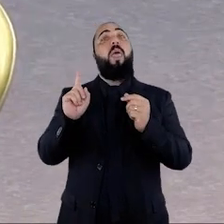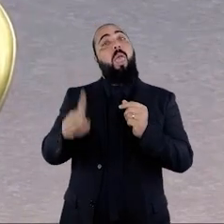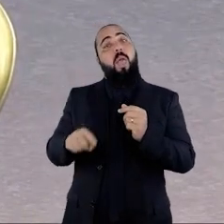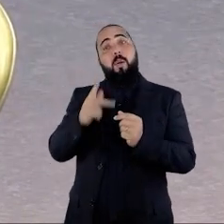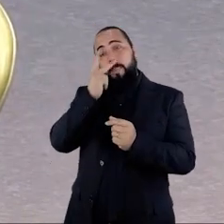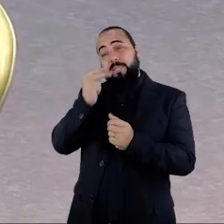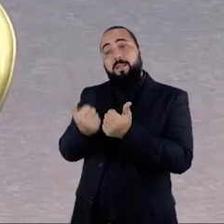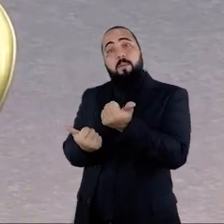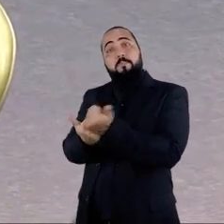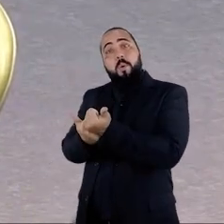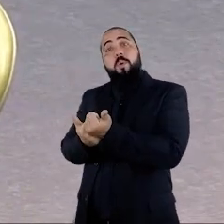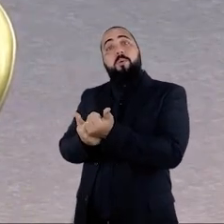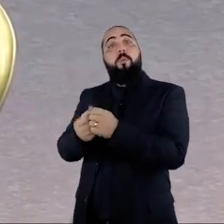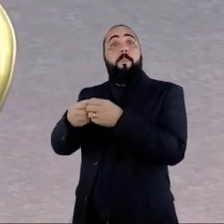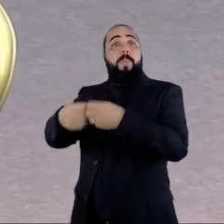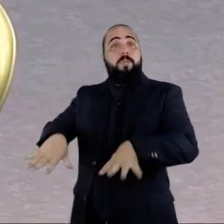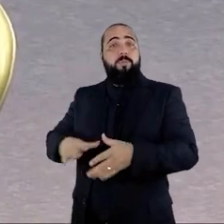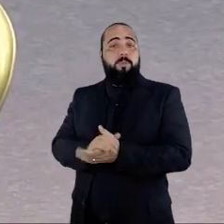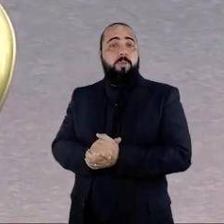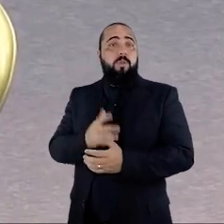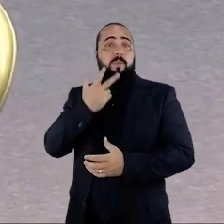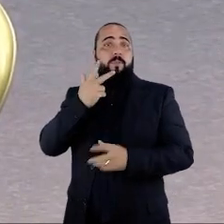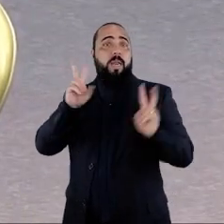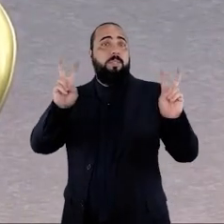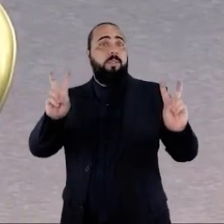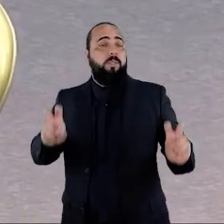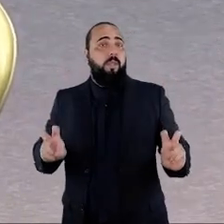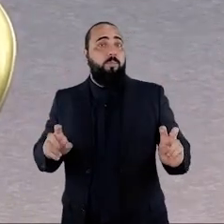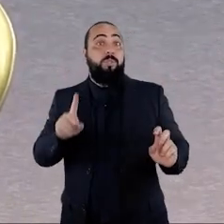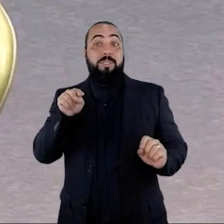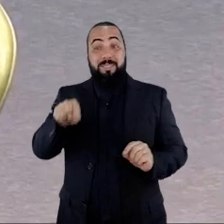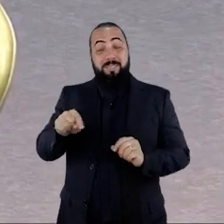elogio à prevaricação. Não dá para não tratar nesses